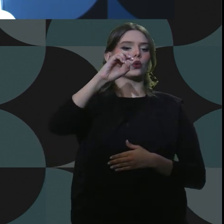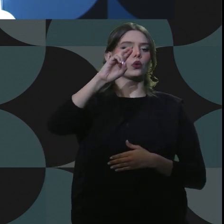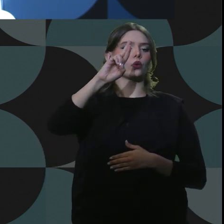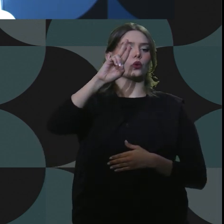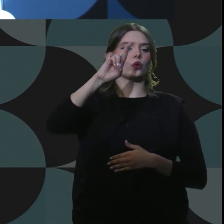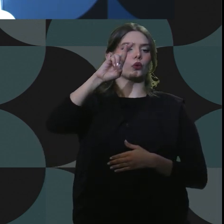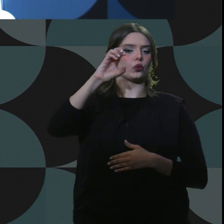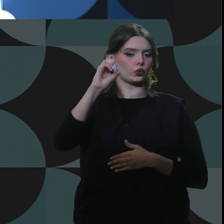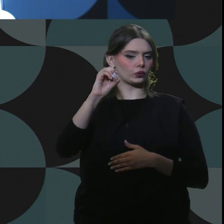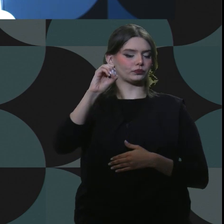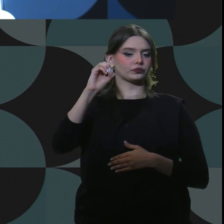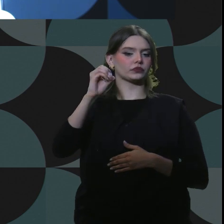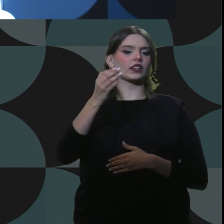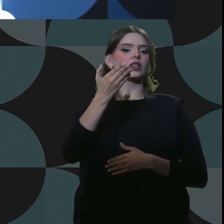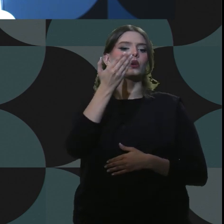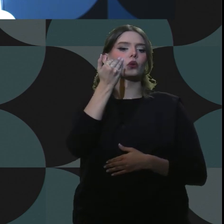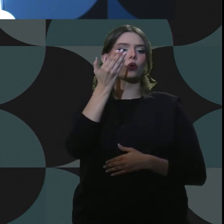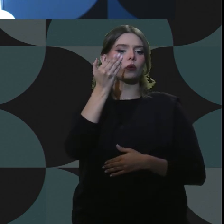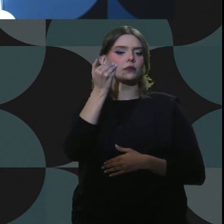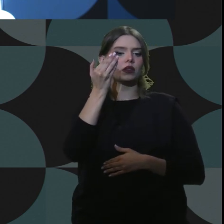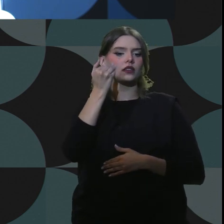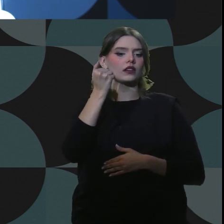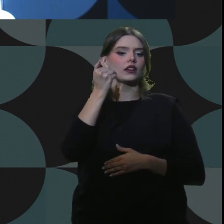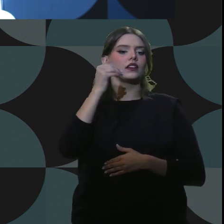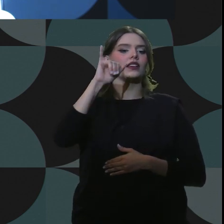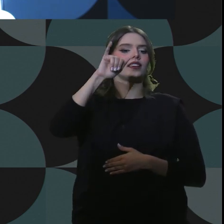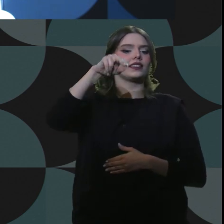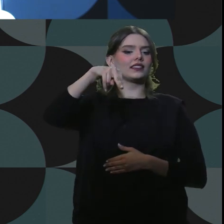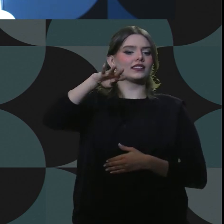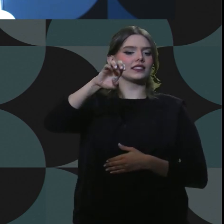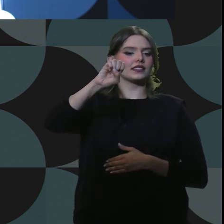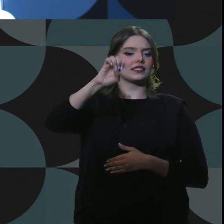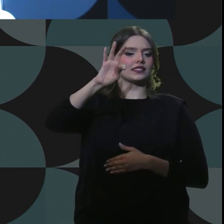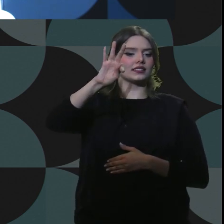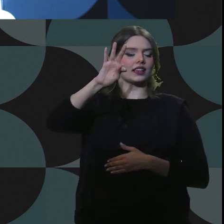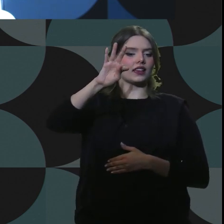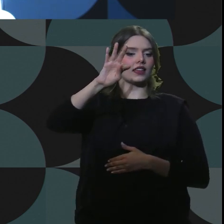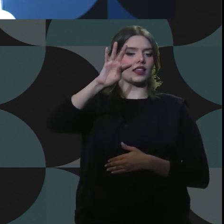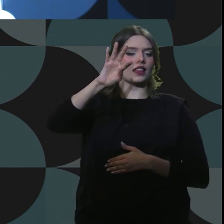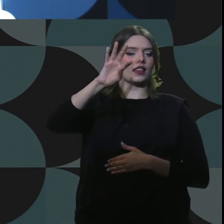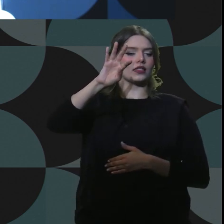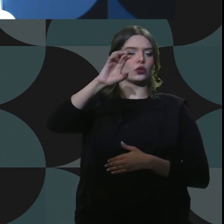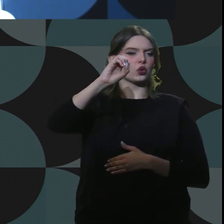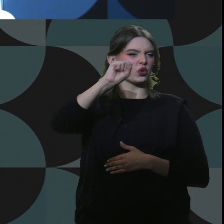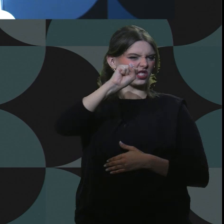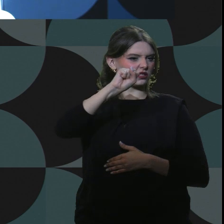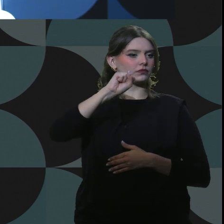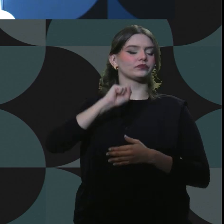alimentação eram gafanhotos e mel silvestre. Então, saíam a ter com ele